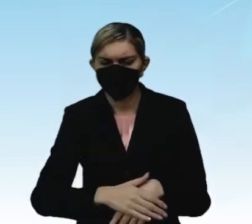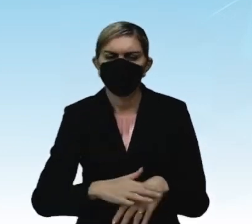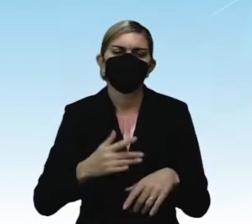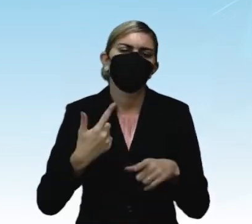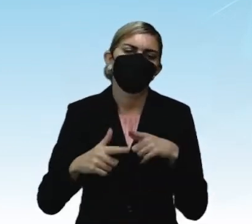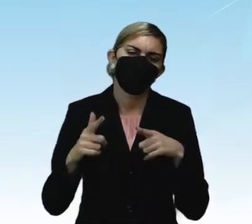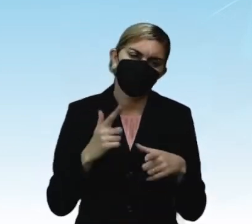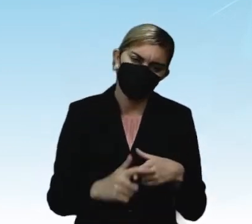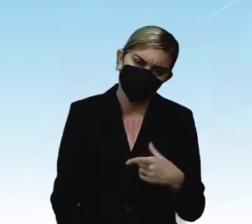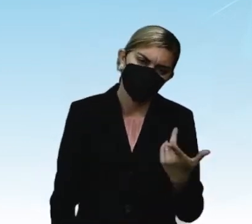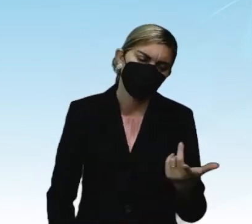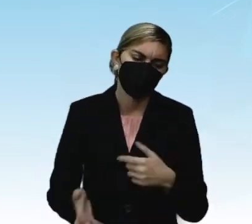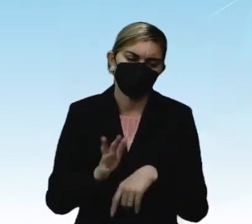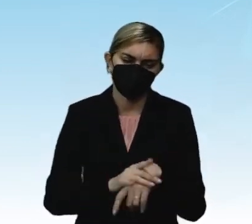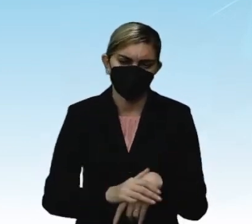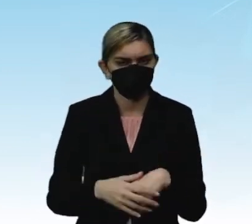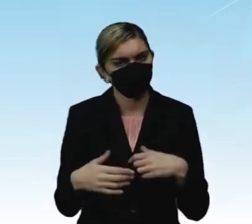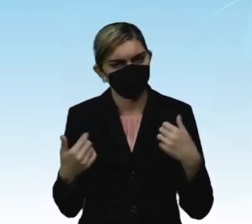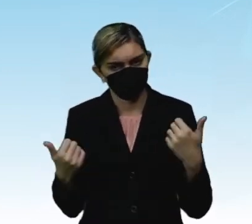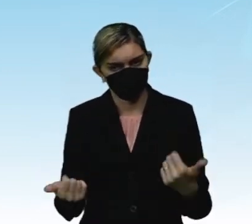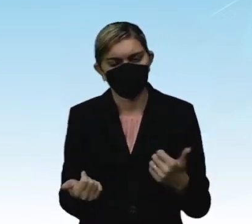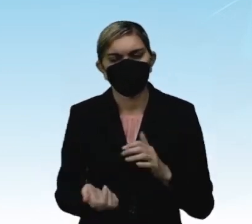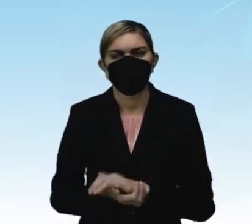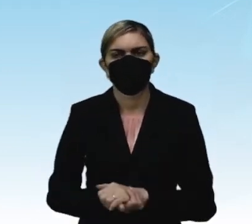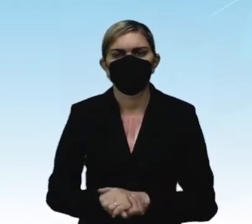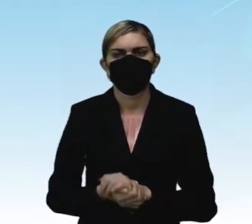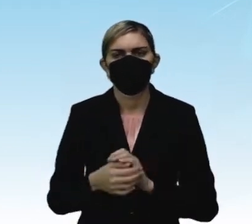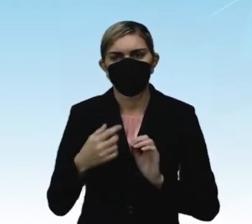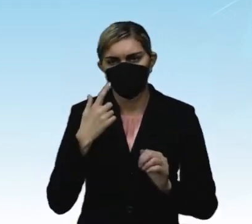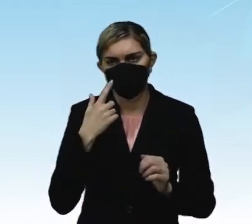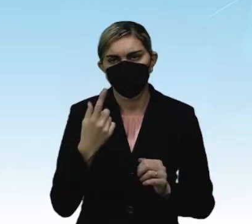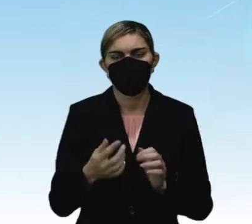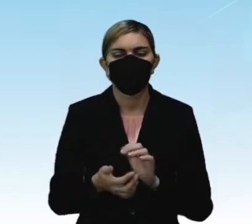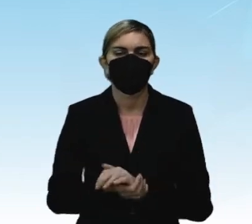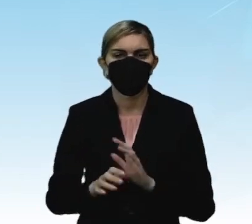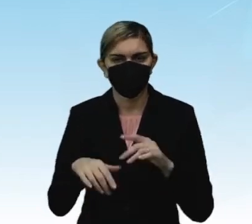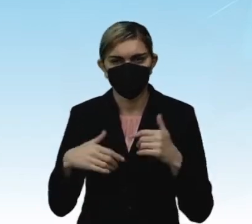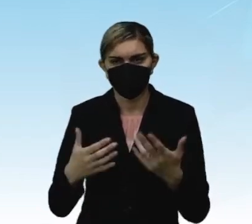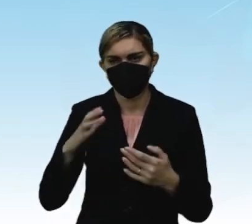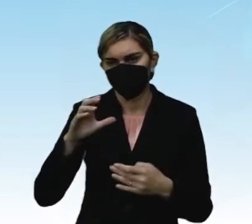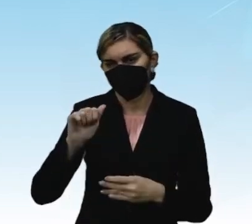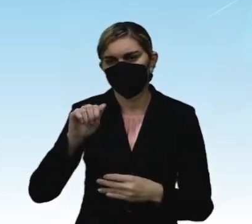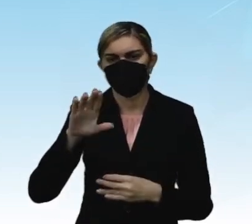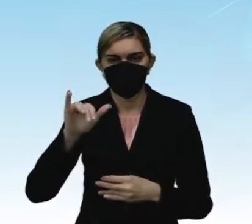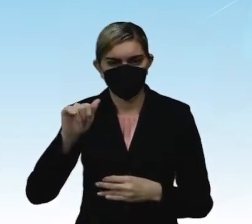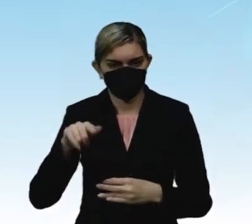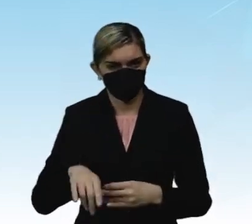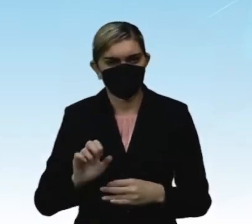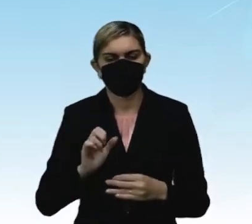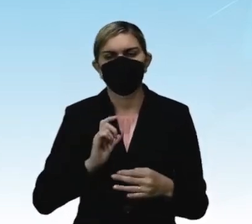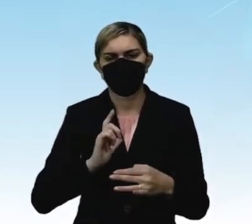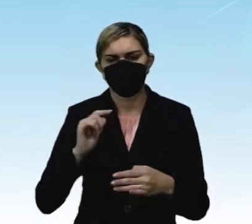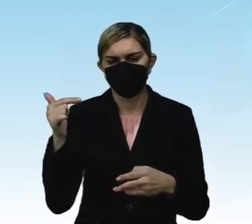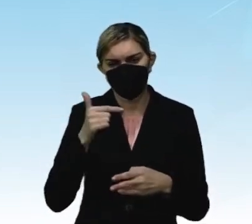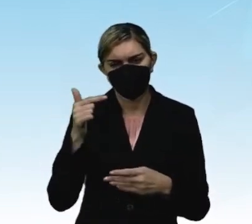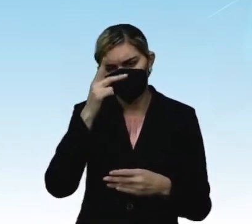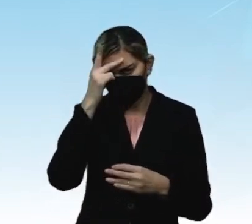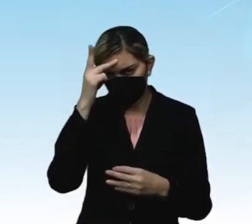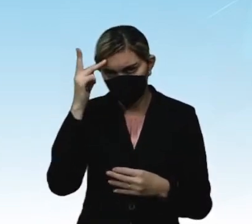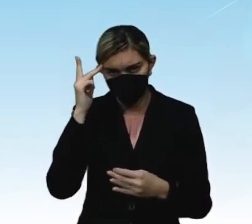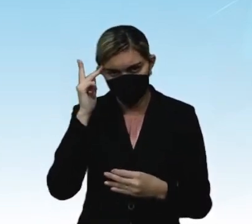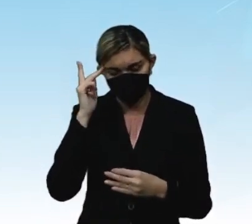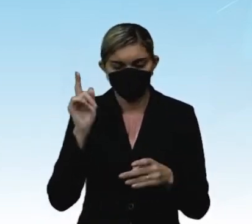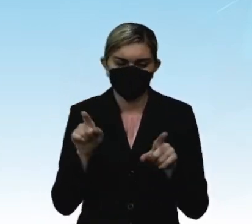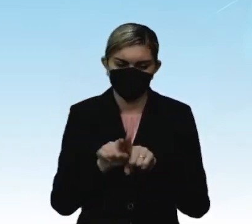aqui, de alguma doença, tá bom, meus amores? E o cacique, gente, cacique é a segunda pessoa,